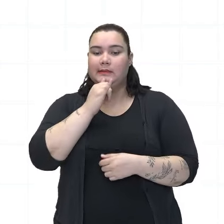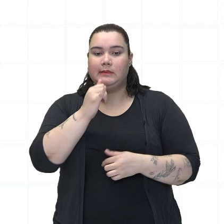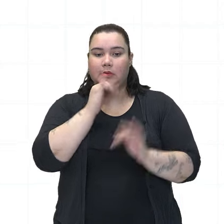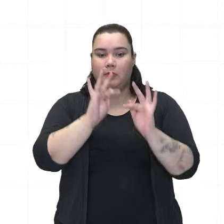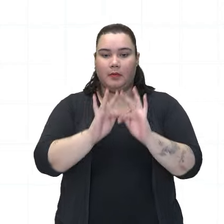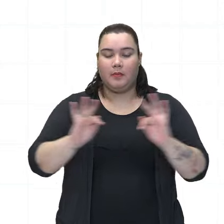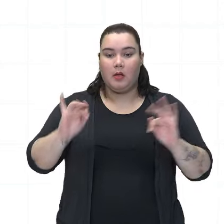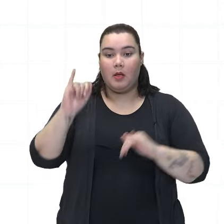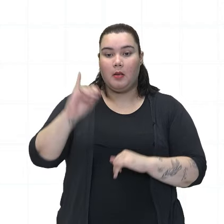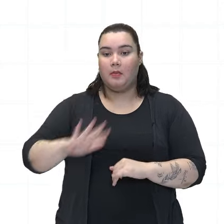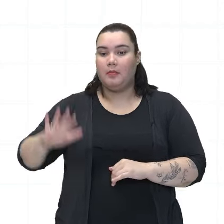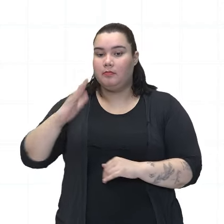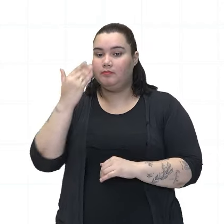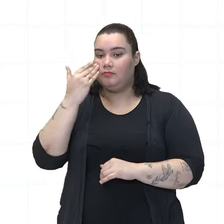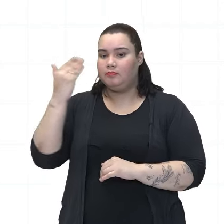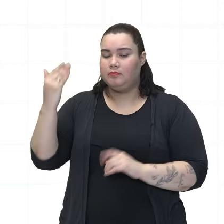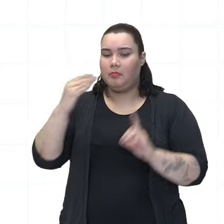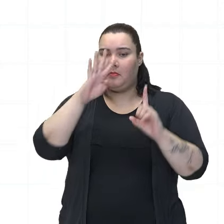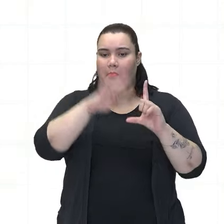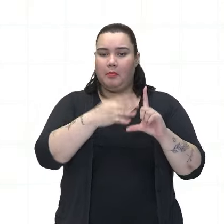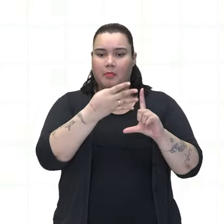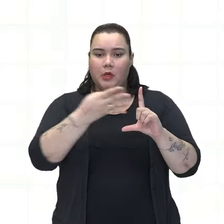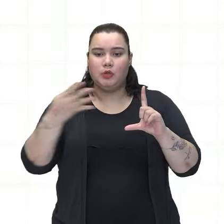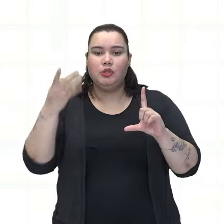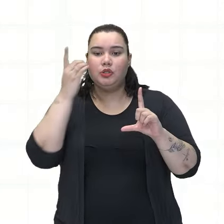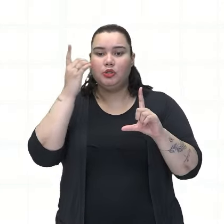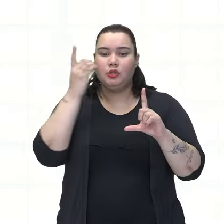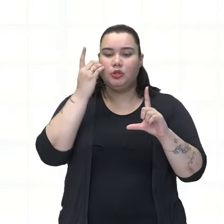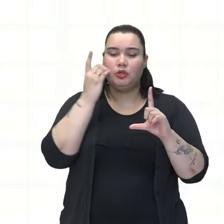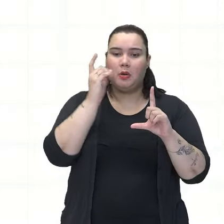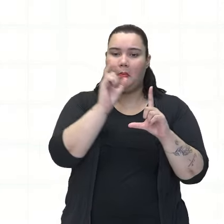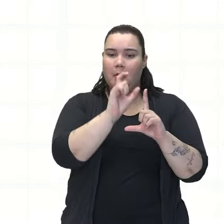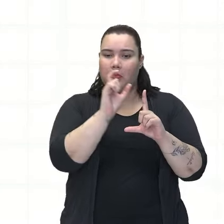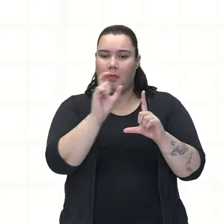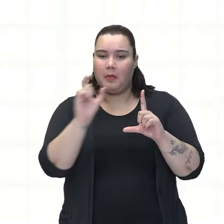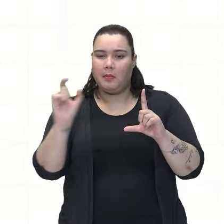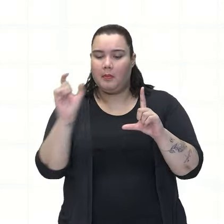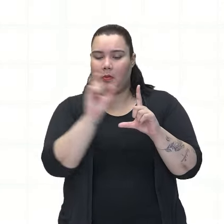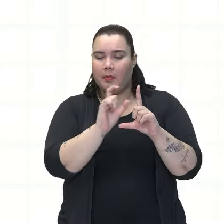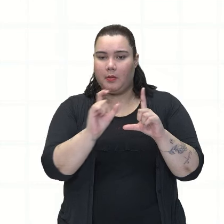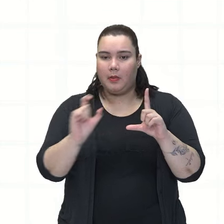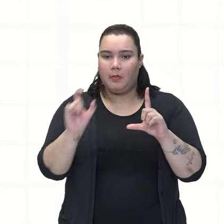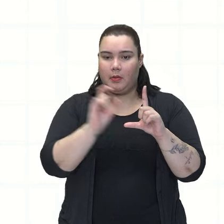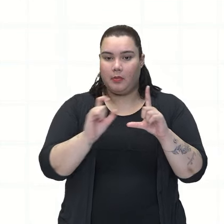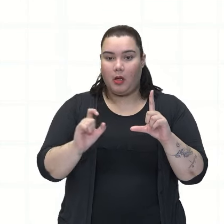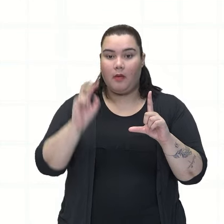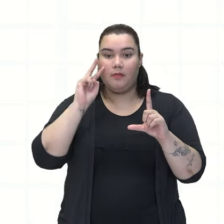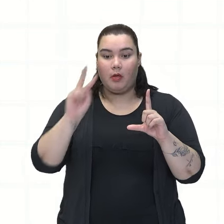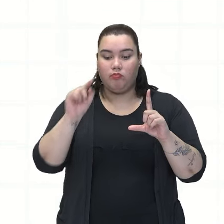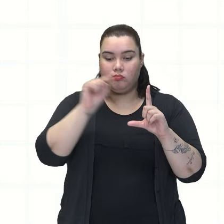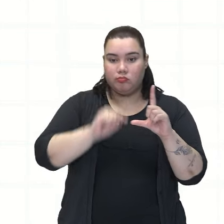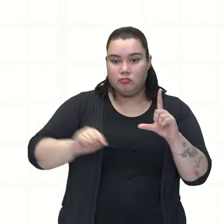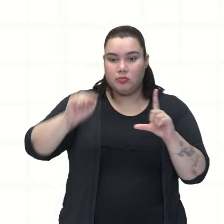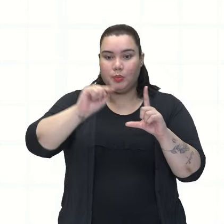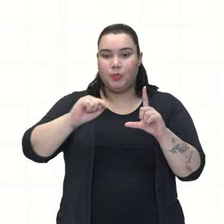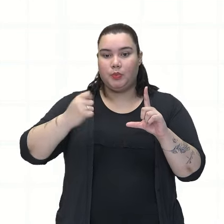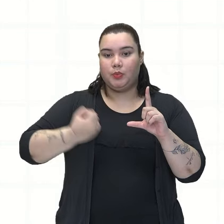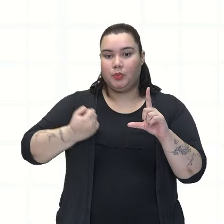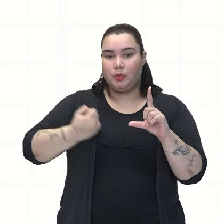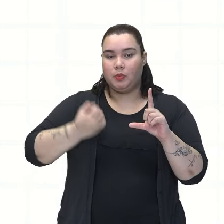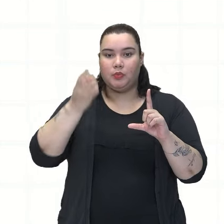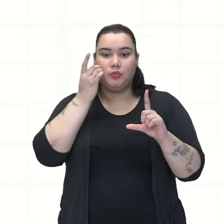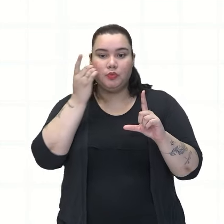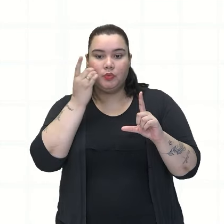observar a imagem de um calendário. Nesse calendário está em destaque um número, né, uma